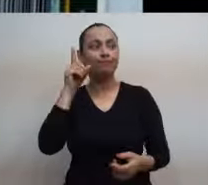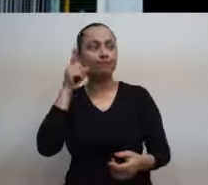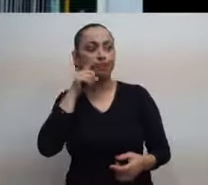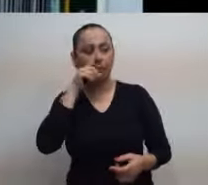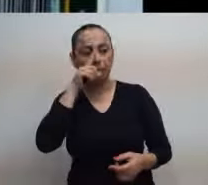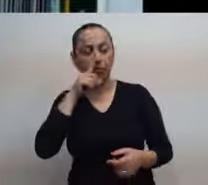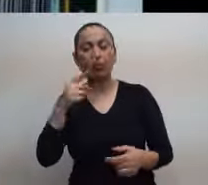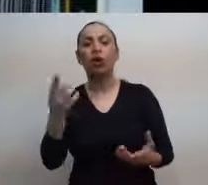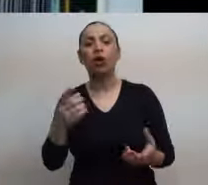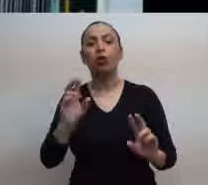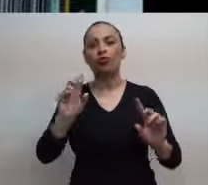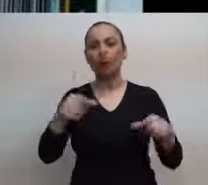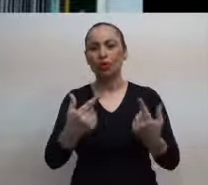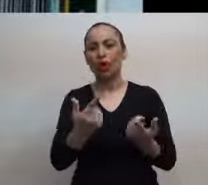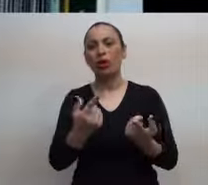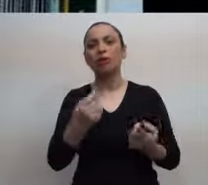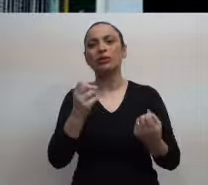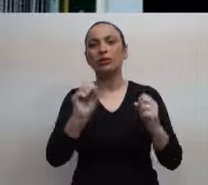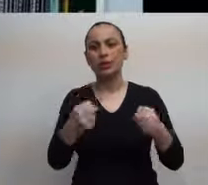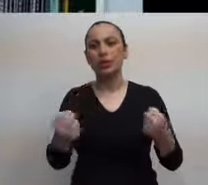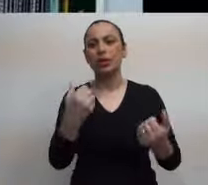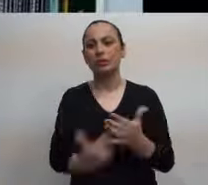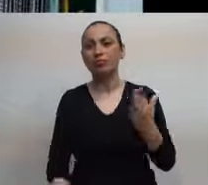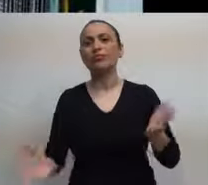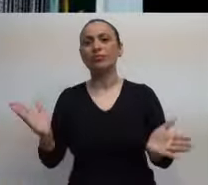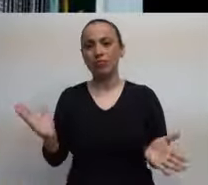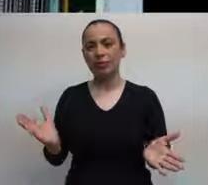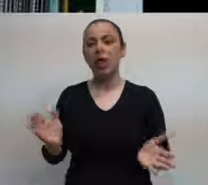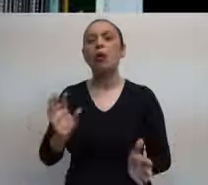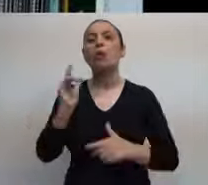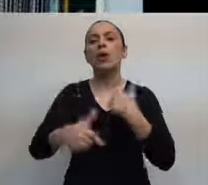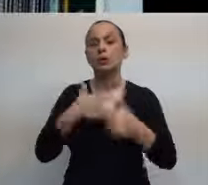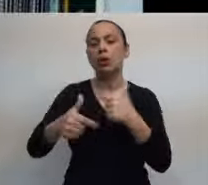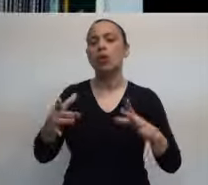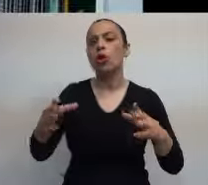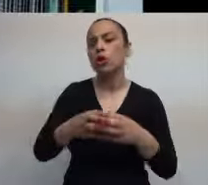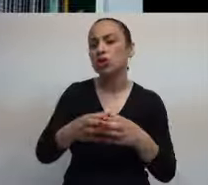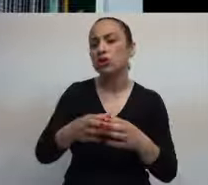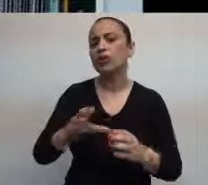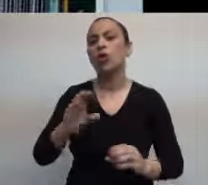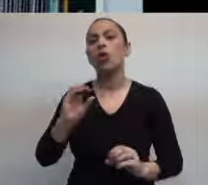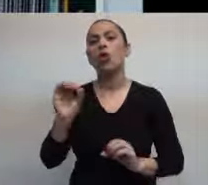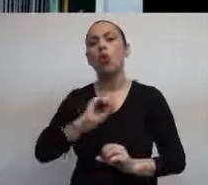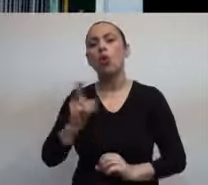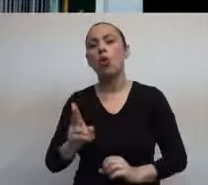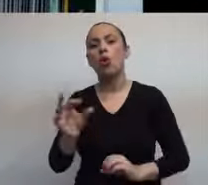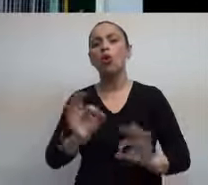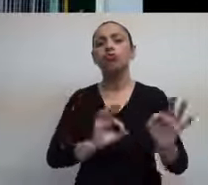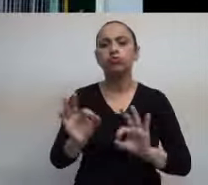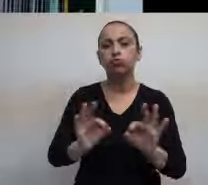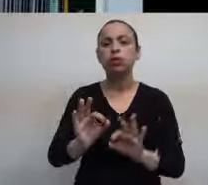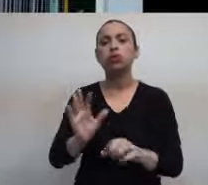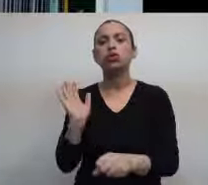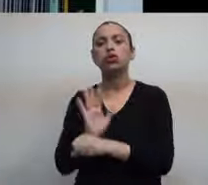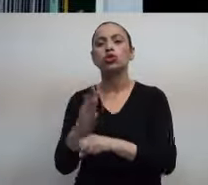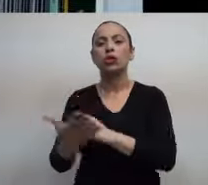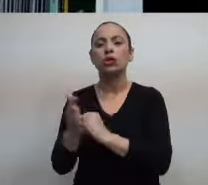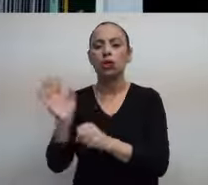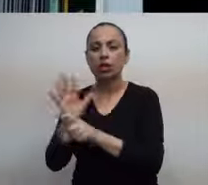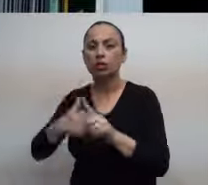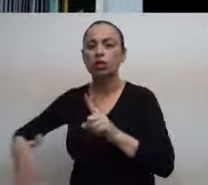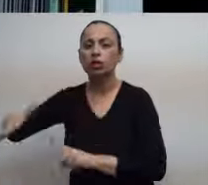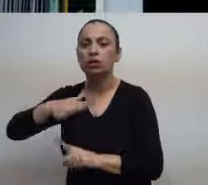tendem a se desinteressar pela ação coletiva ou pela recomposição de redes de solidariedade